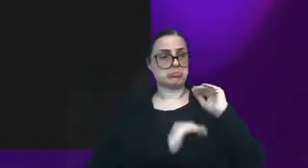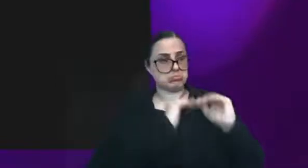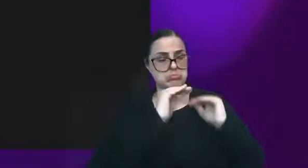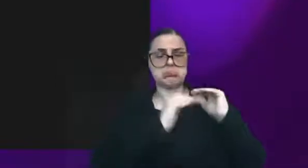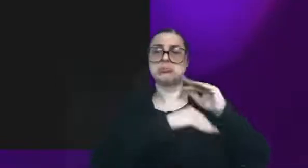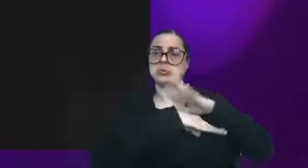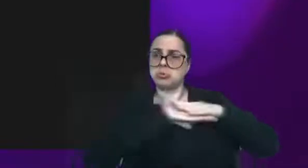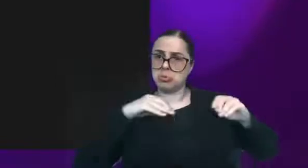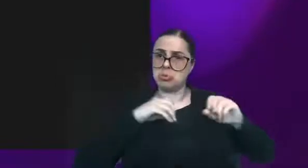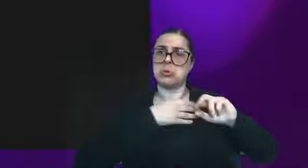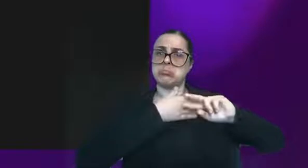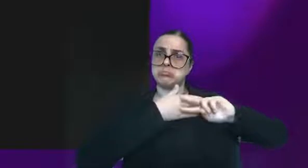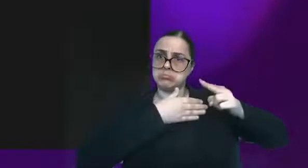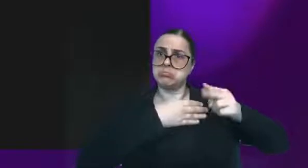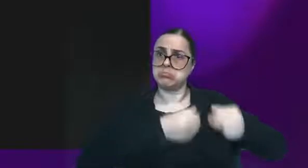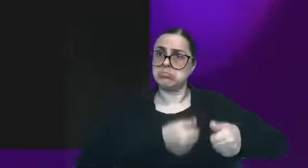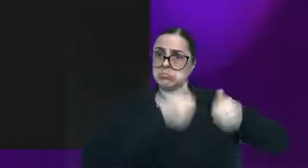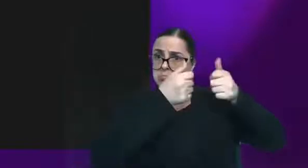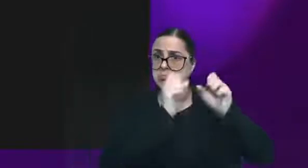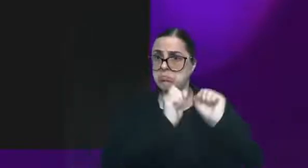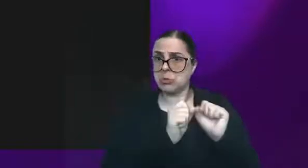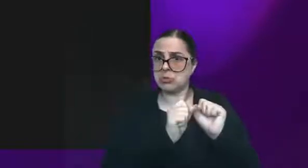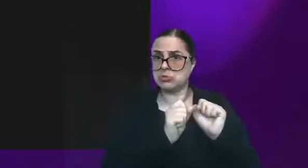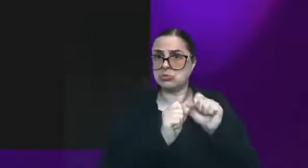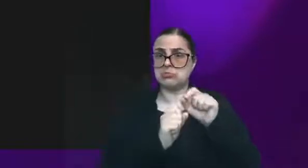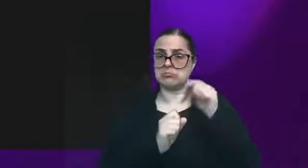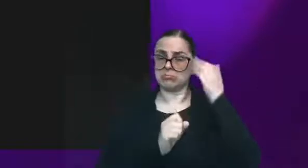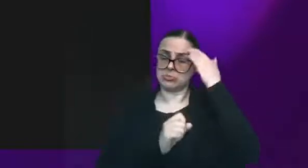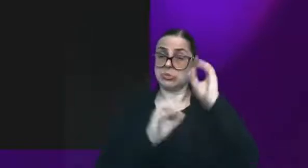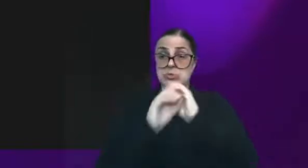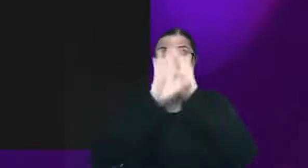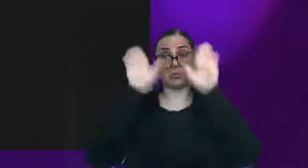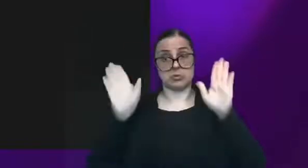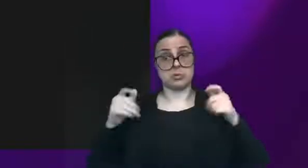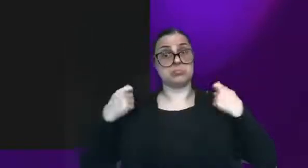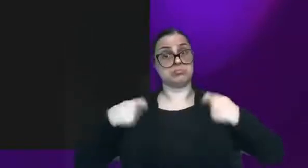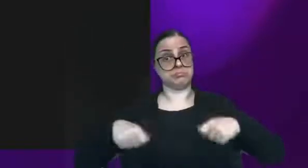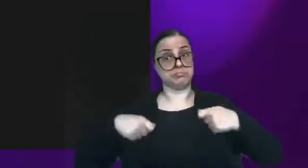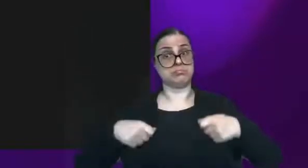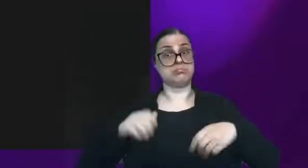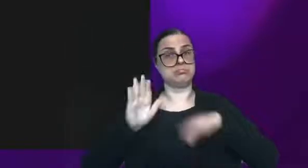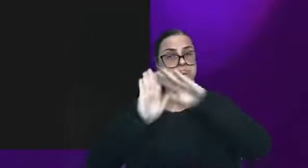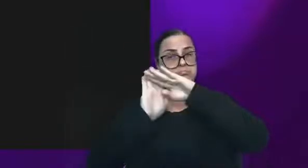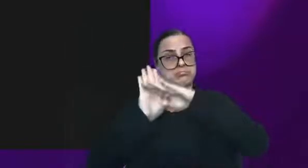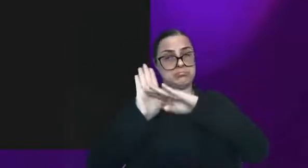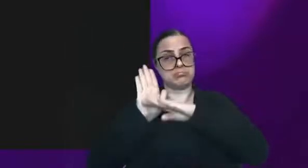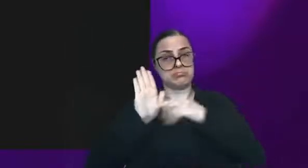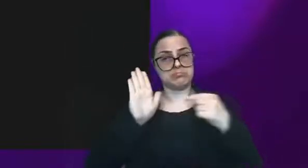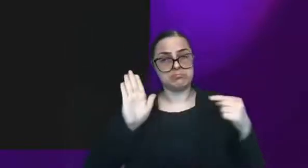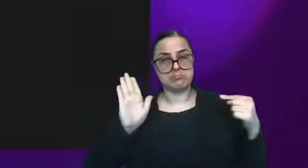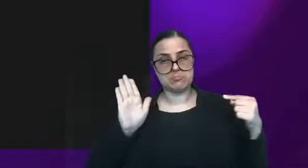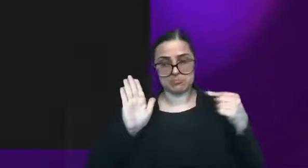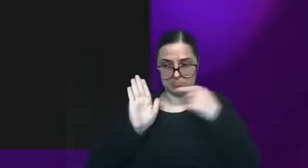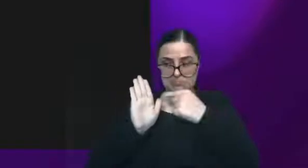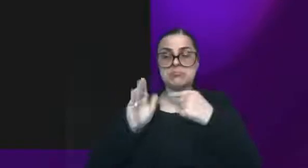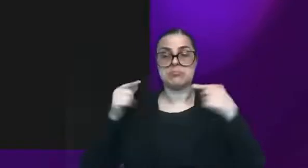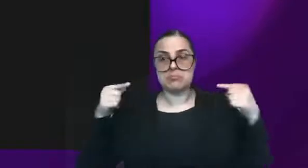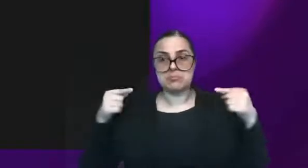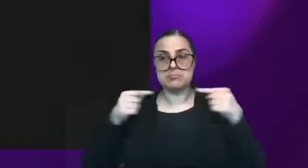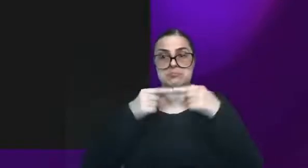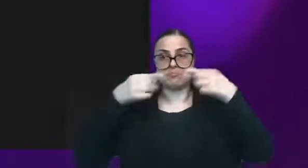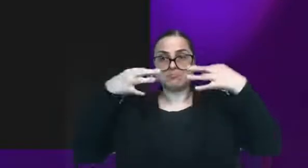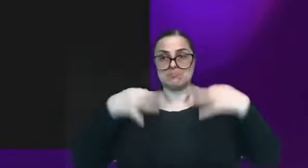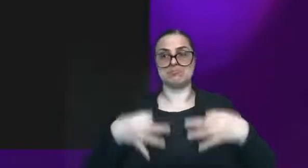conceitos também têm que ficar bem claros. Essa definição dentro do protocolo que vai ter uma